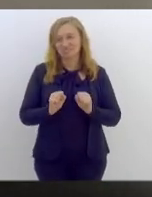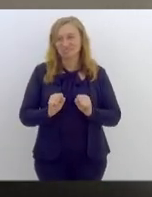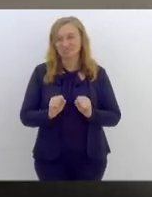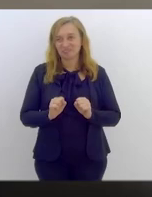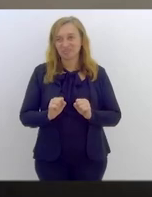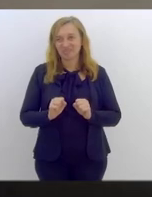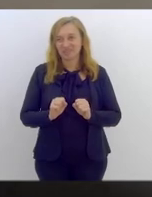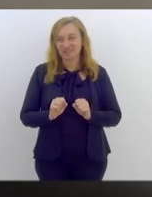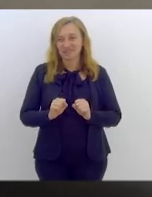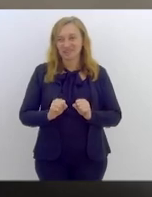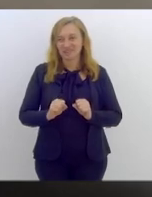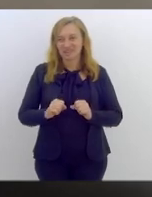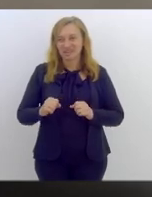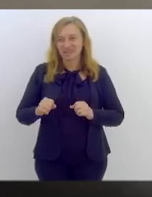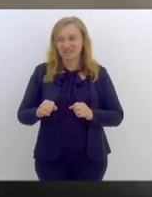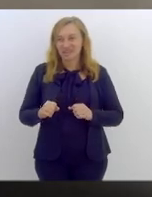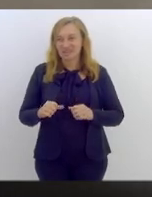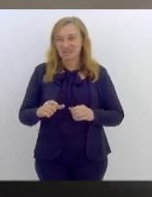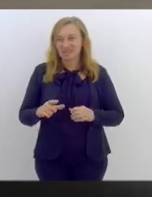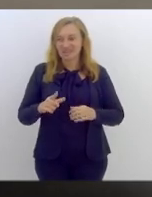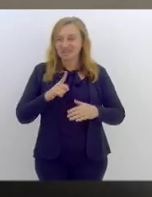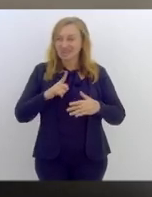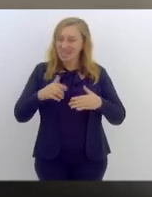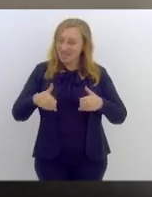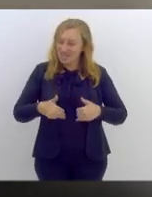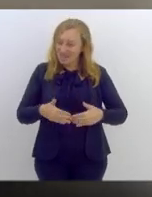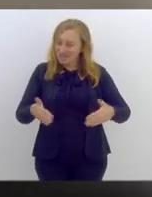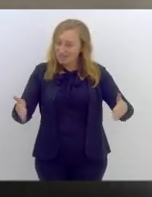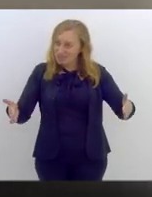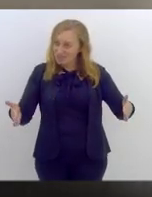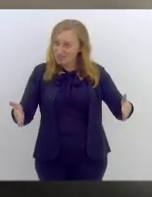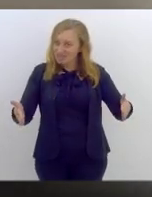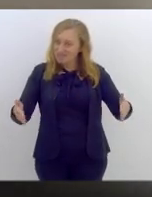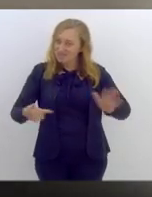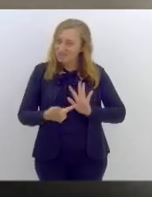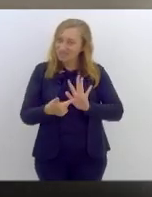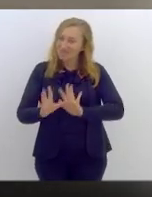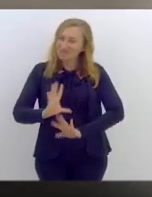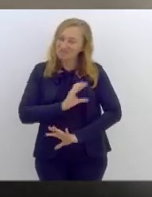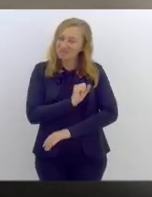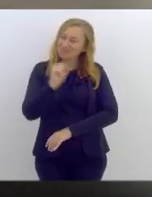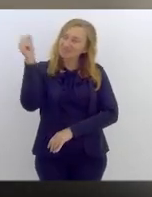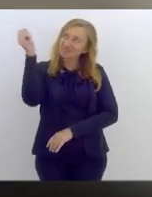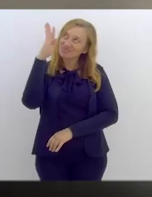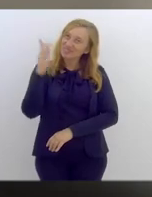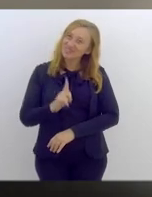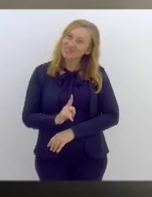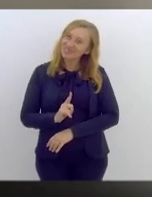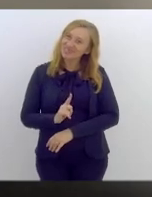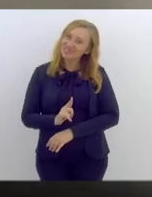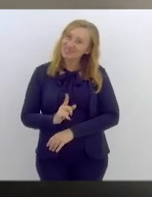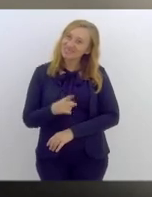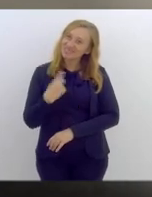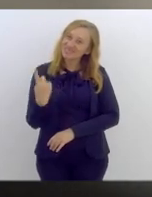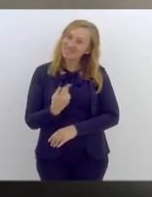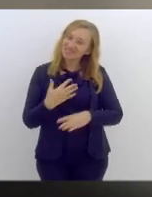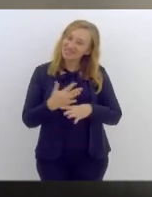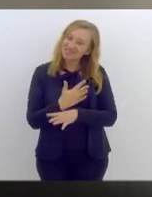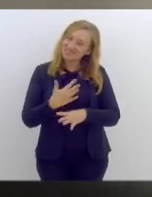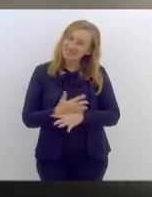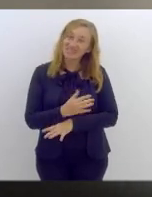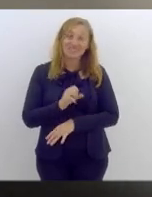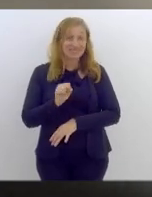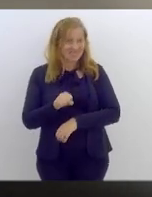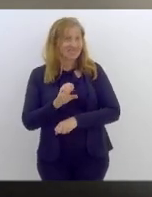trilhar e capilarizar o amor ao Brasil, o amor à nossa cidade, claro, do